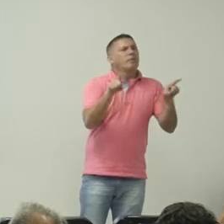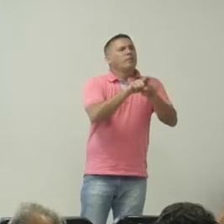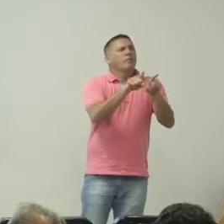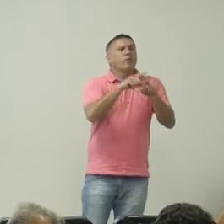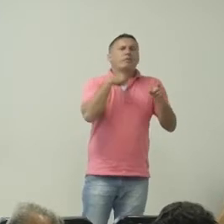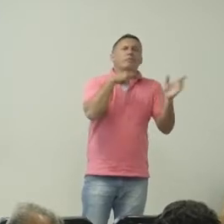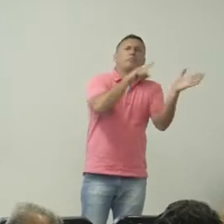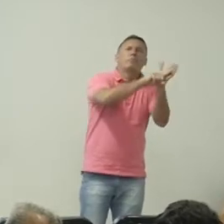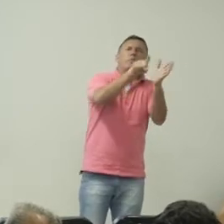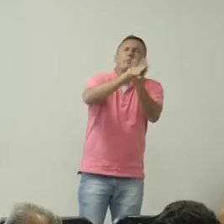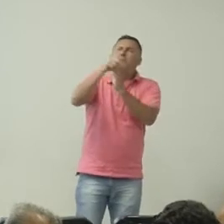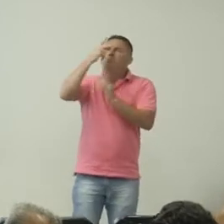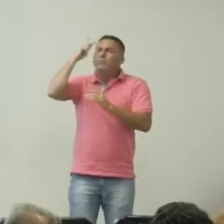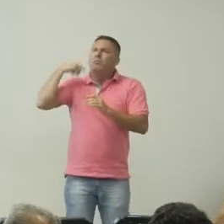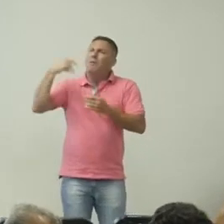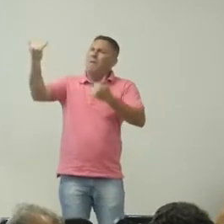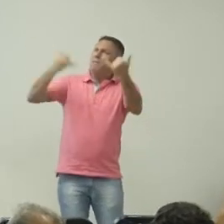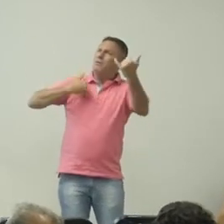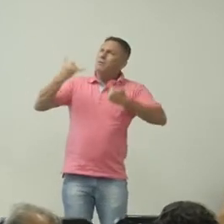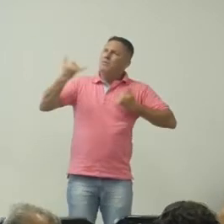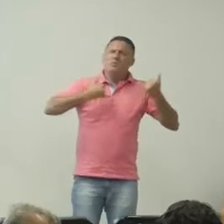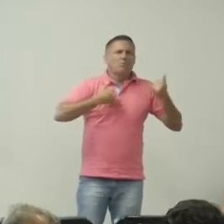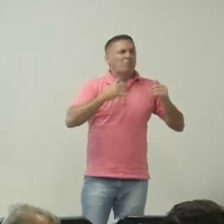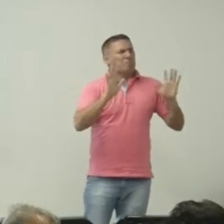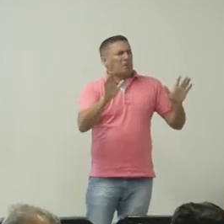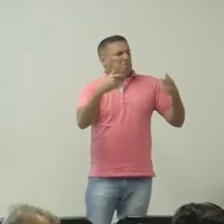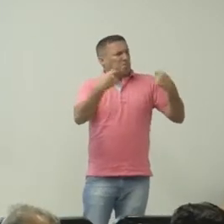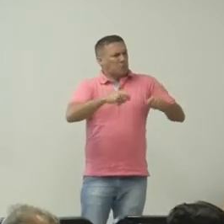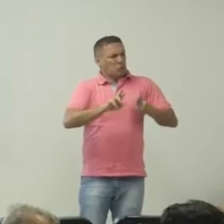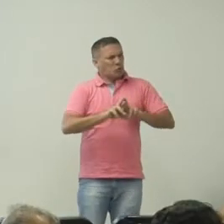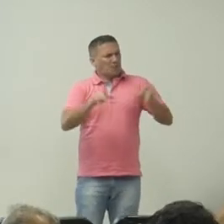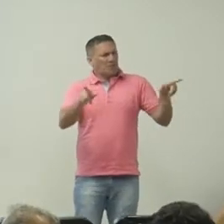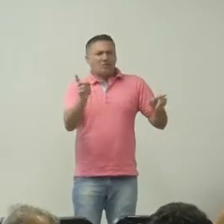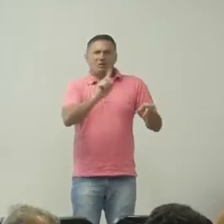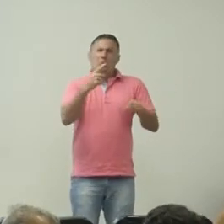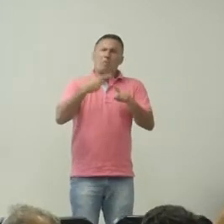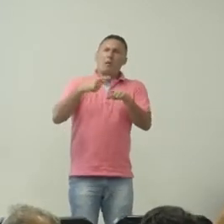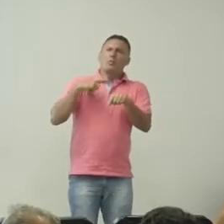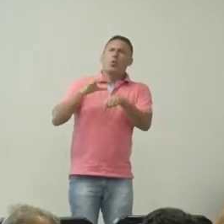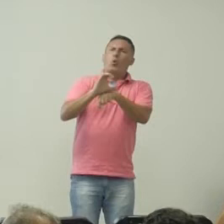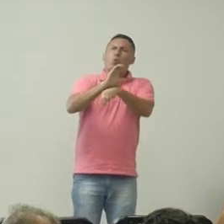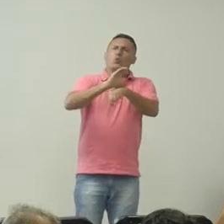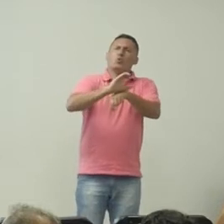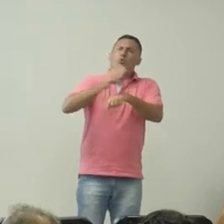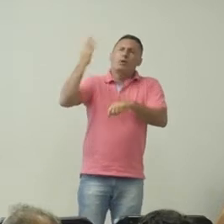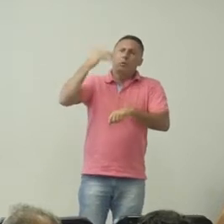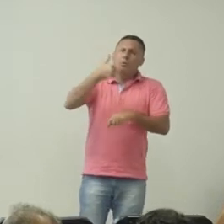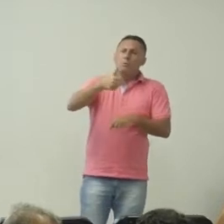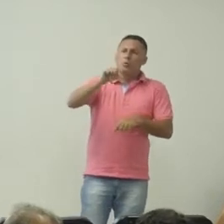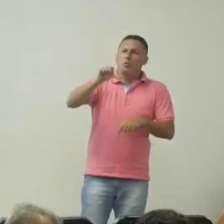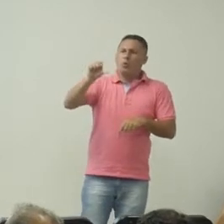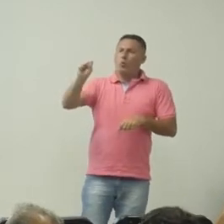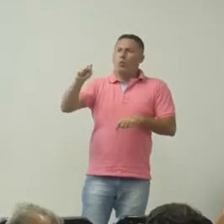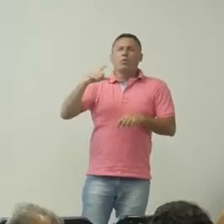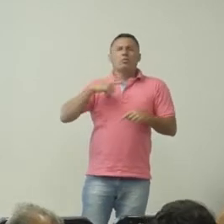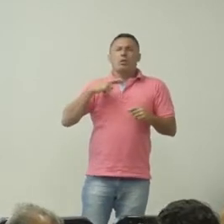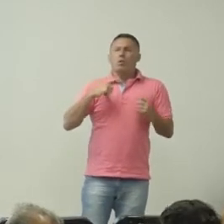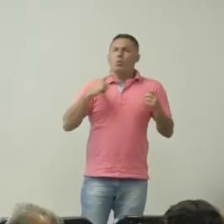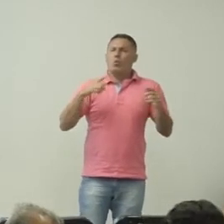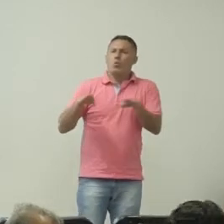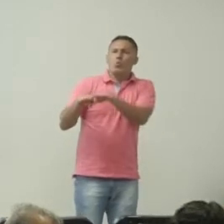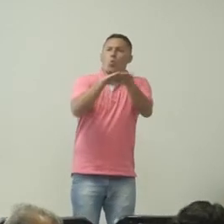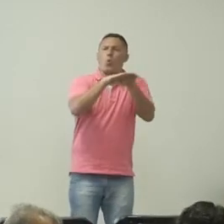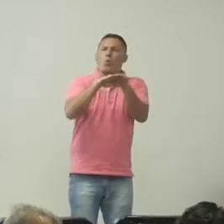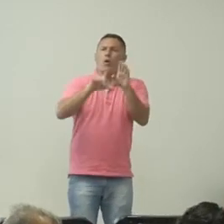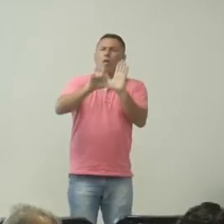trabalhar no judiciário, mas não precisa dessa diferenciação. Com a Constituição de 88, homens e mulheres já são iguais perante a lei. E